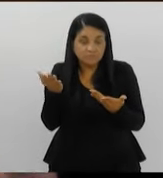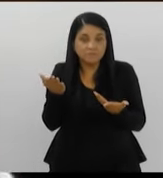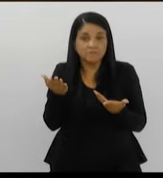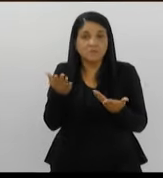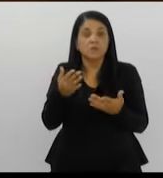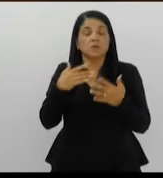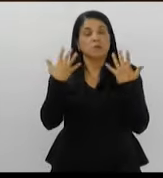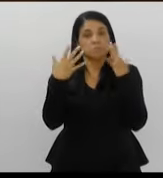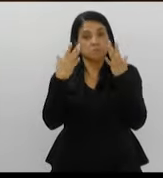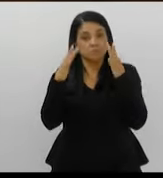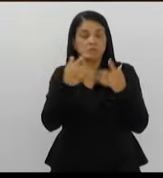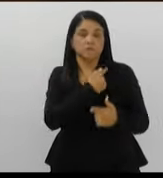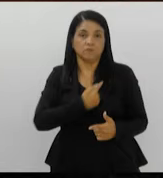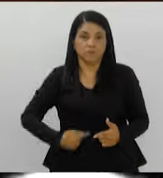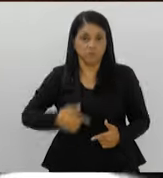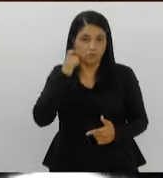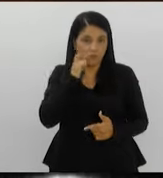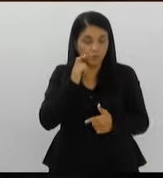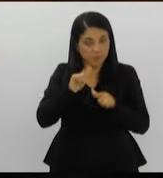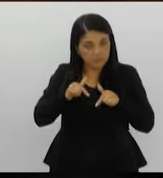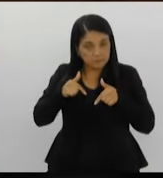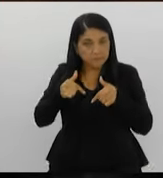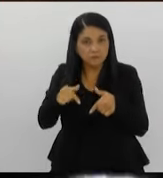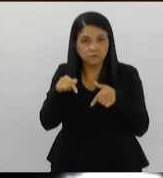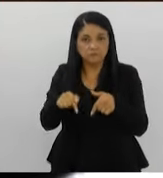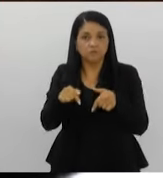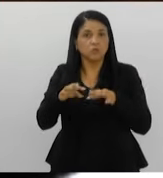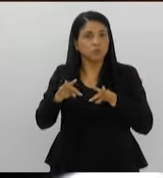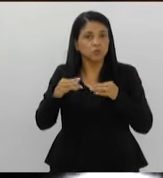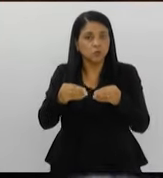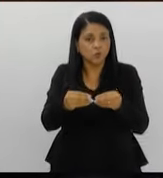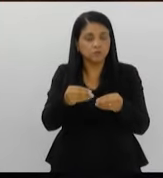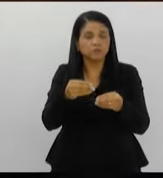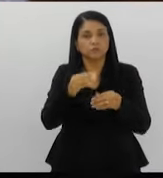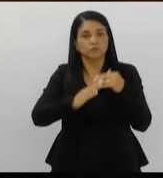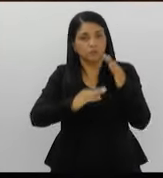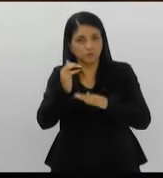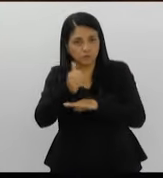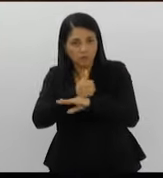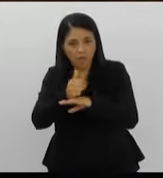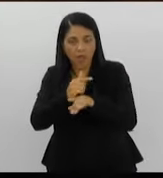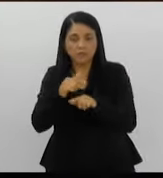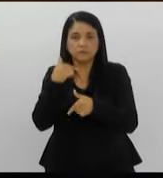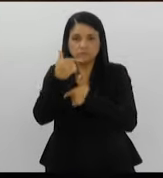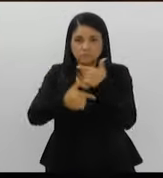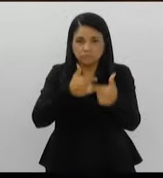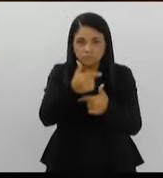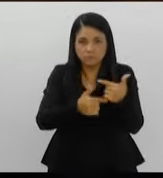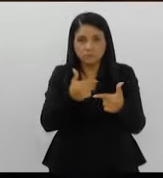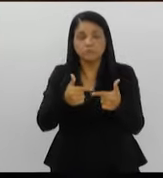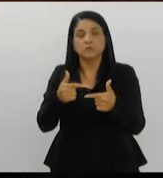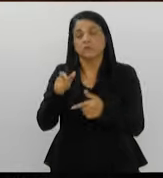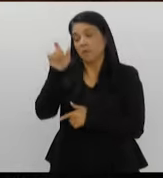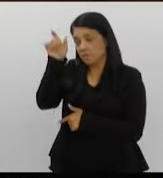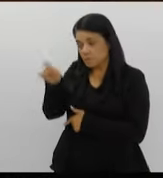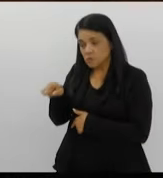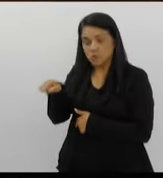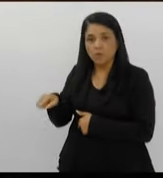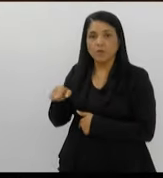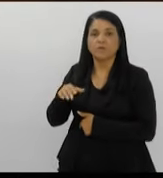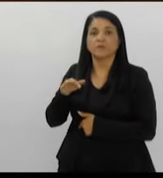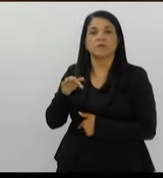governador Cláudio Castro por essa iniciativa, todos os envolvidos, aqui na figura do secretário Felipe Peixoto,